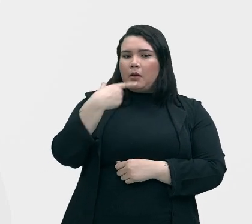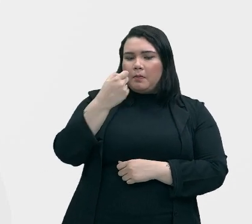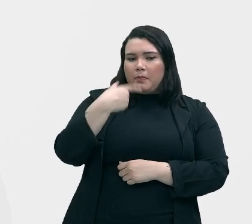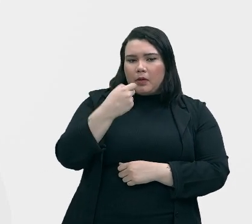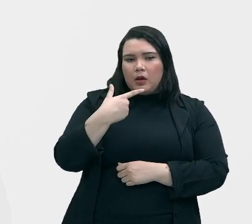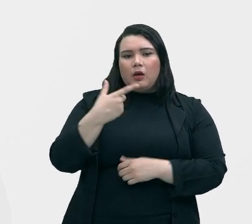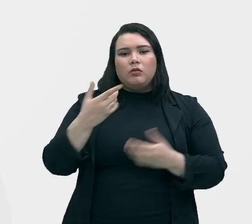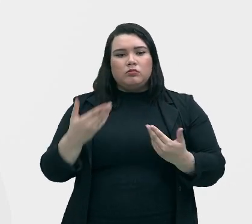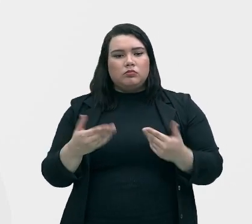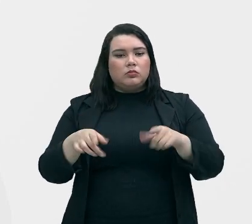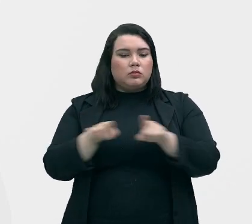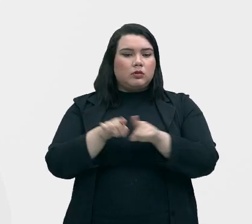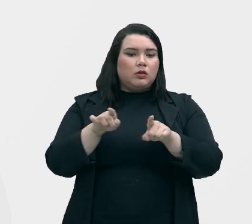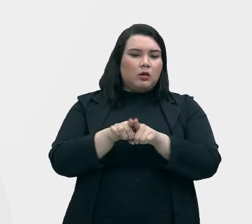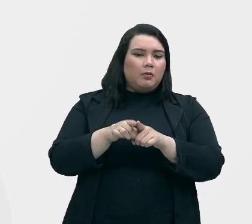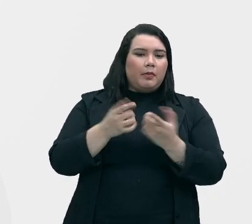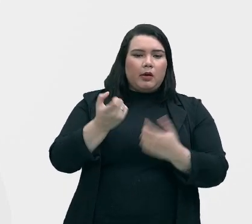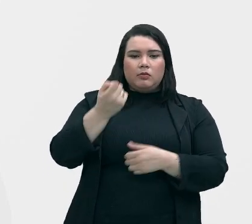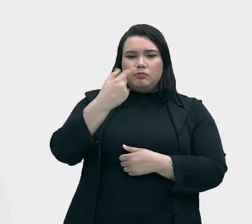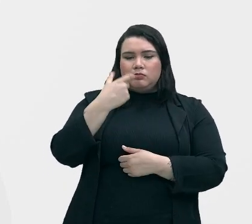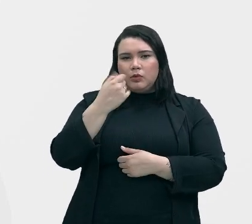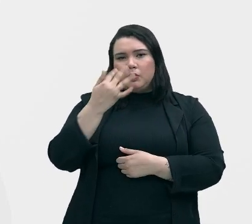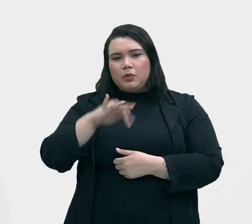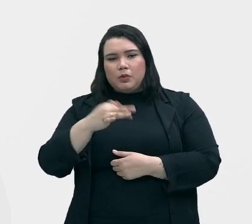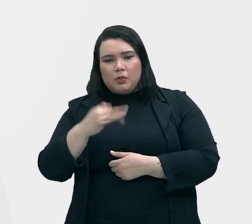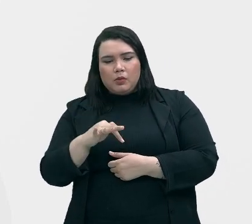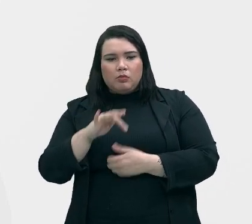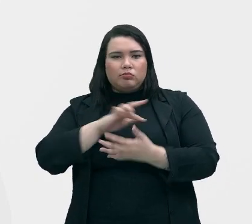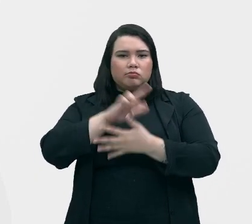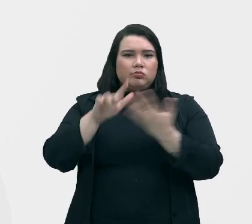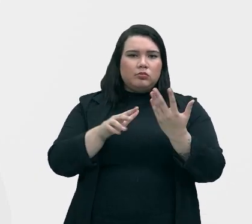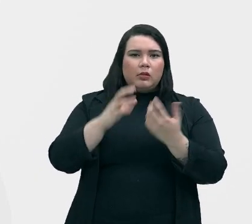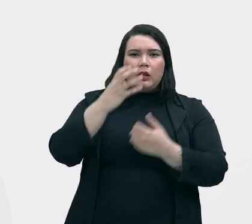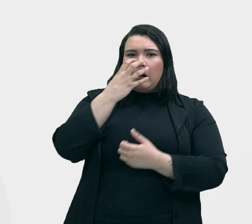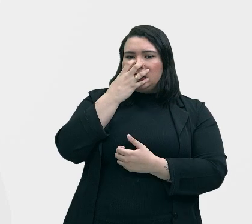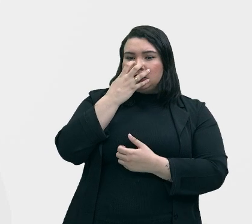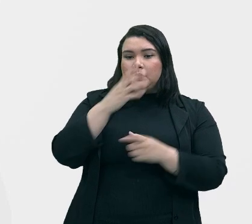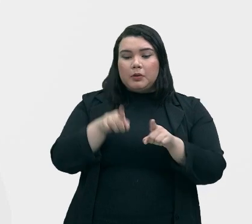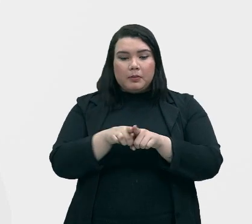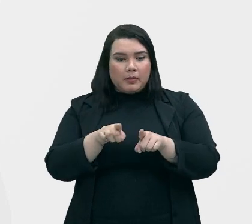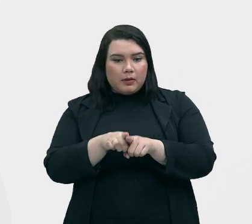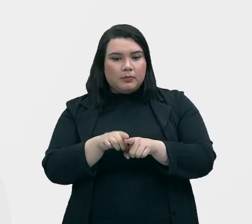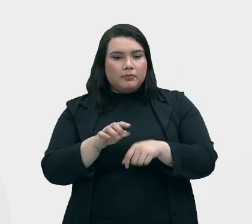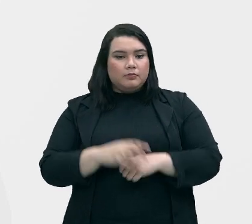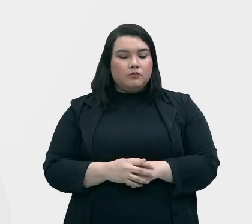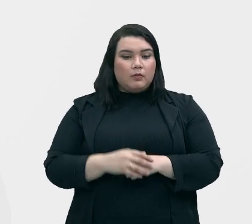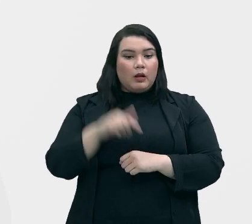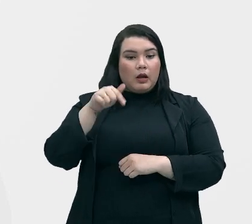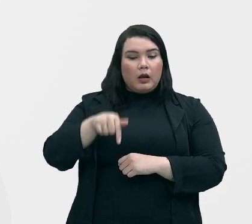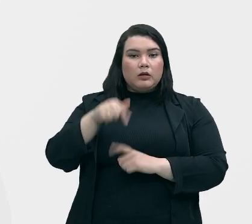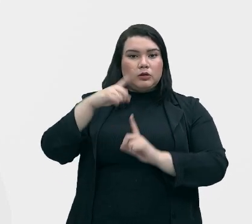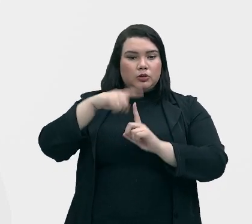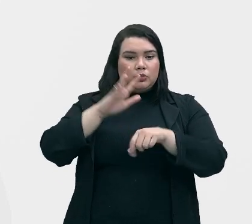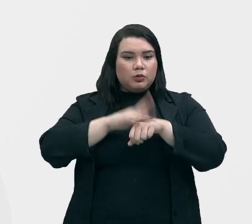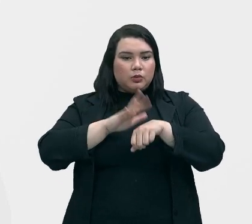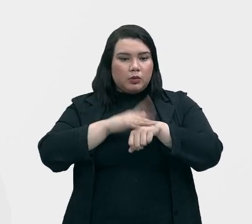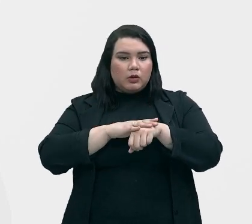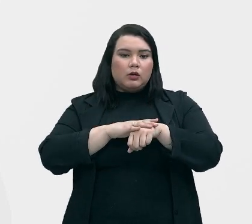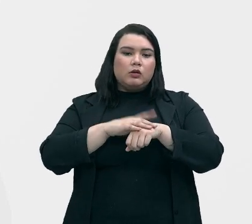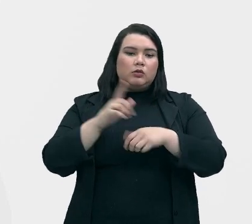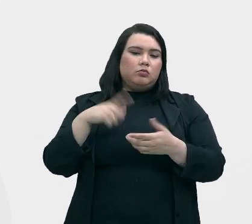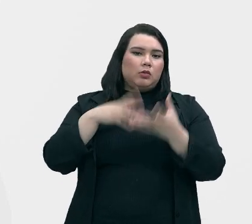antibióticos, anti-inflamatórios, vaporizadores e analgésicos. A bronquite aguda, por exemplo,